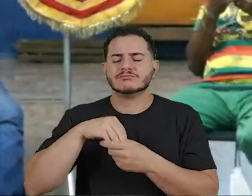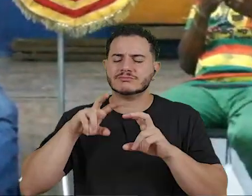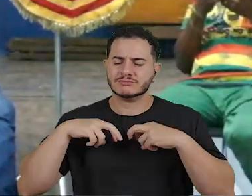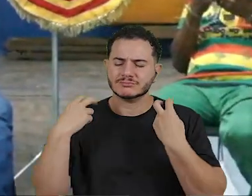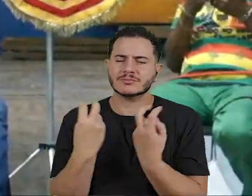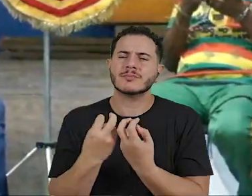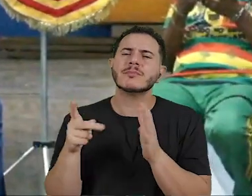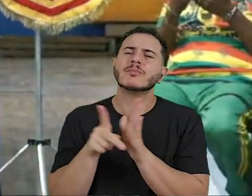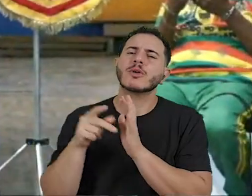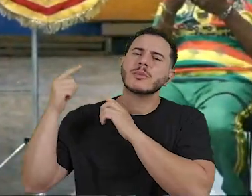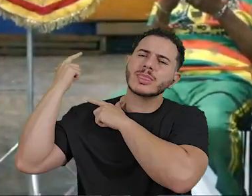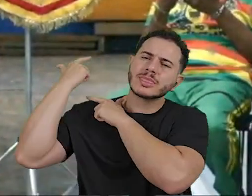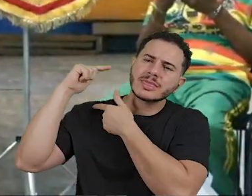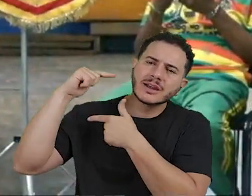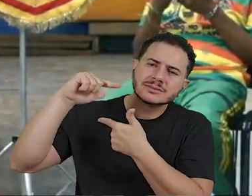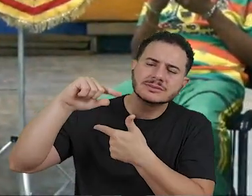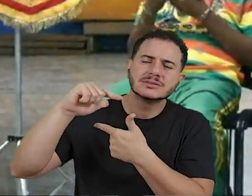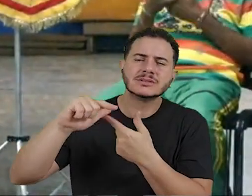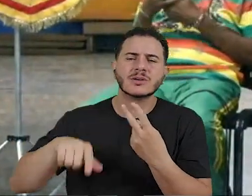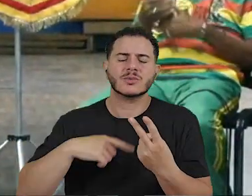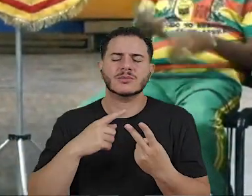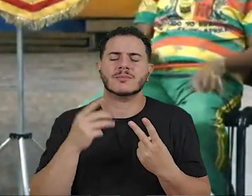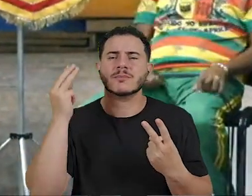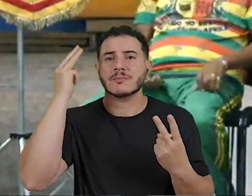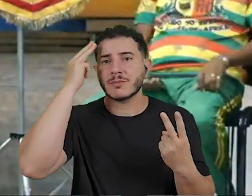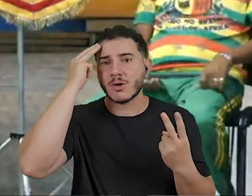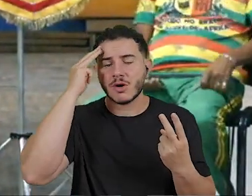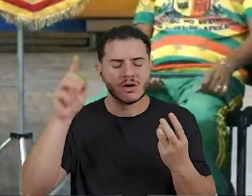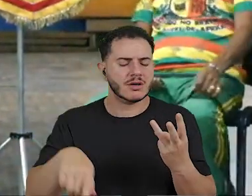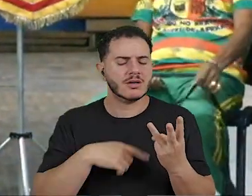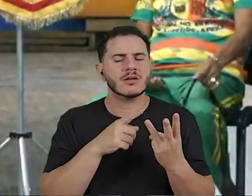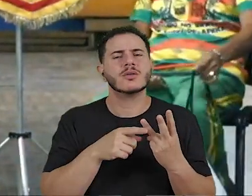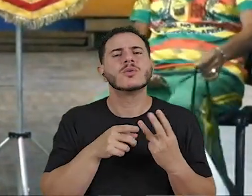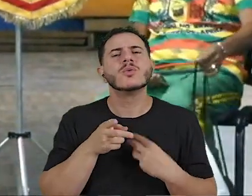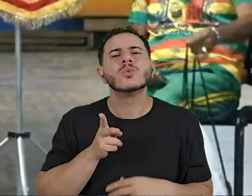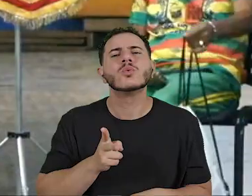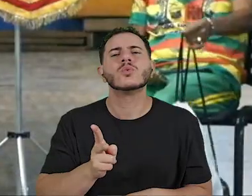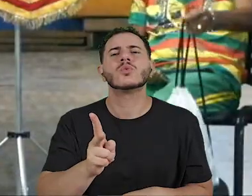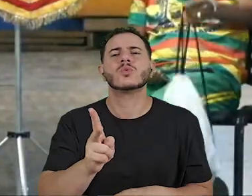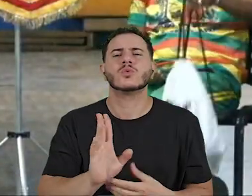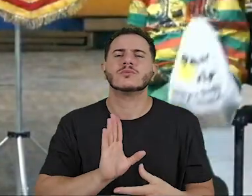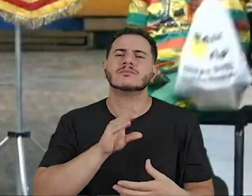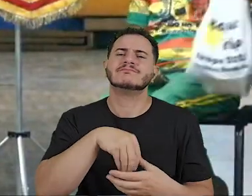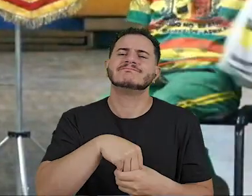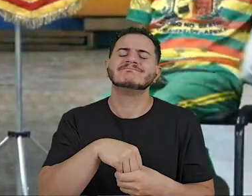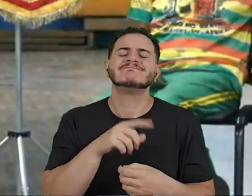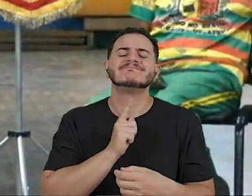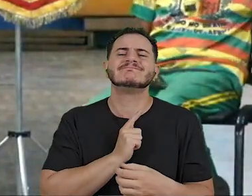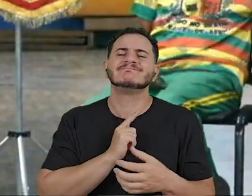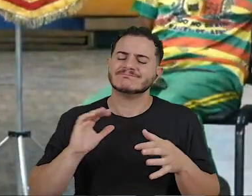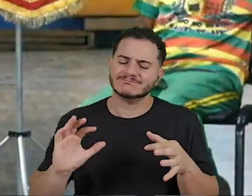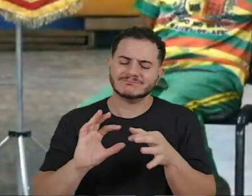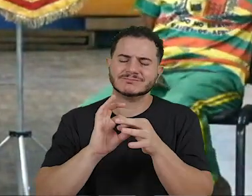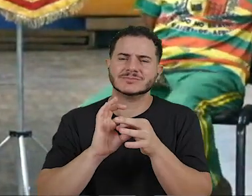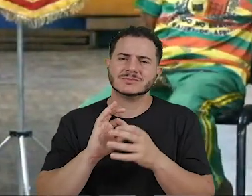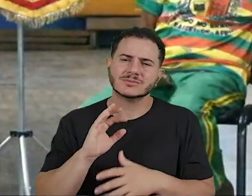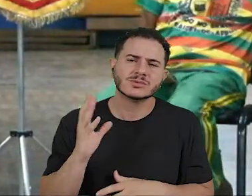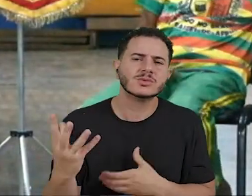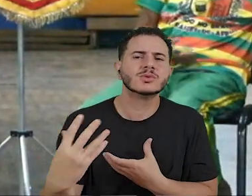tradição, memória e continuidade, entendendo que na cultura popular as coisas estão em